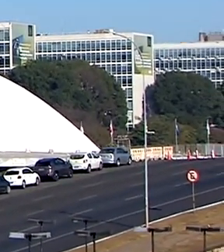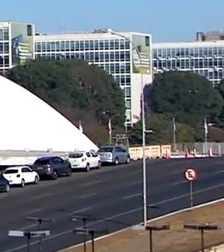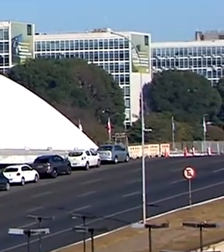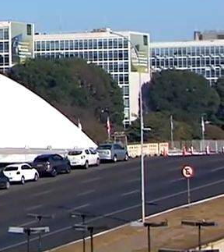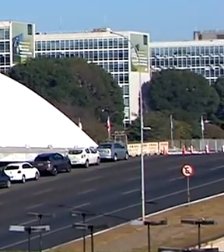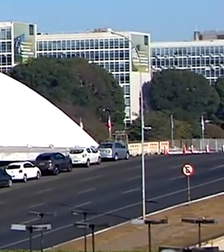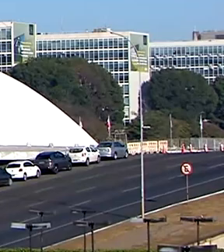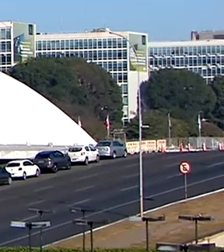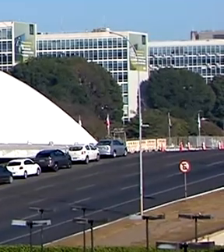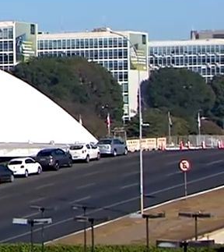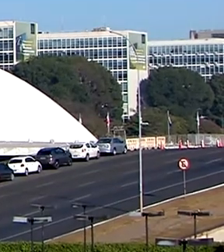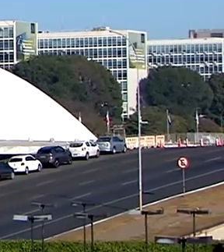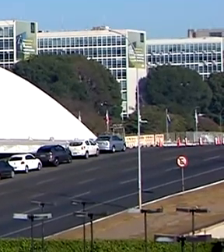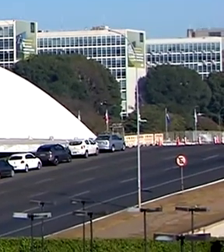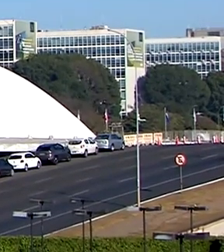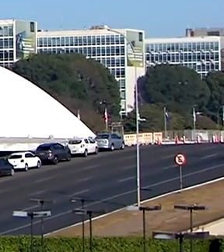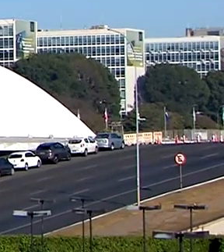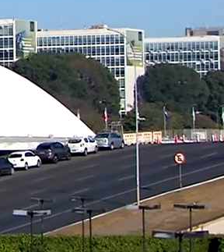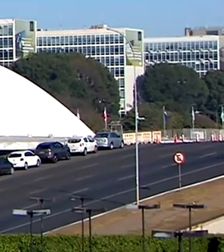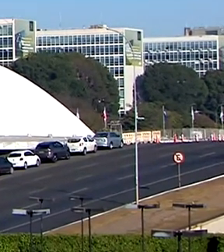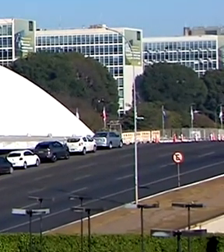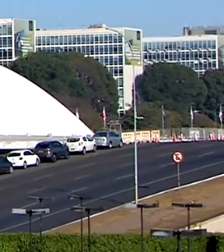E aí